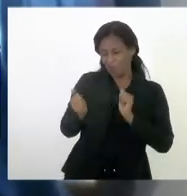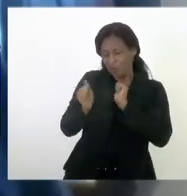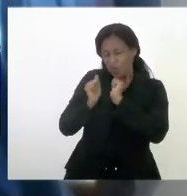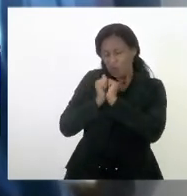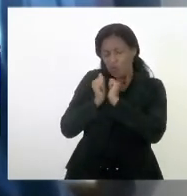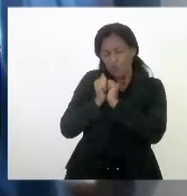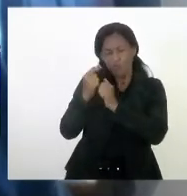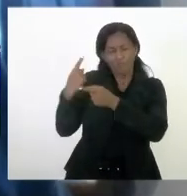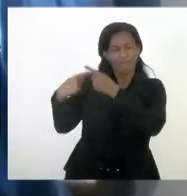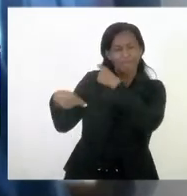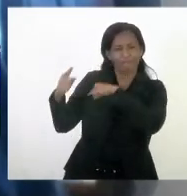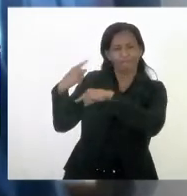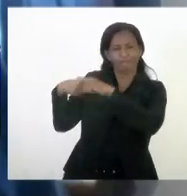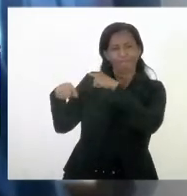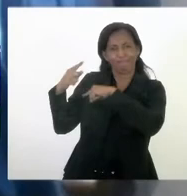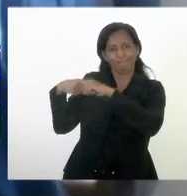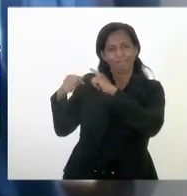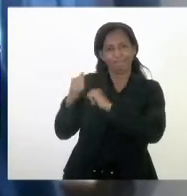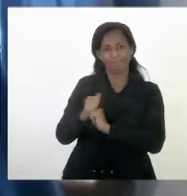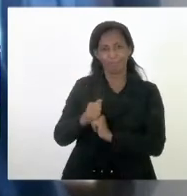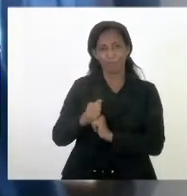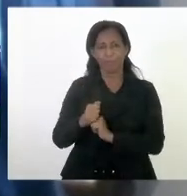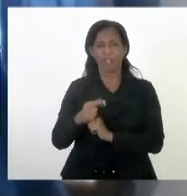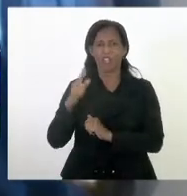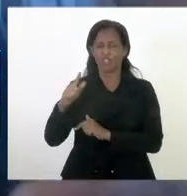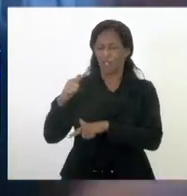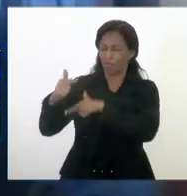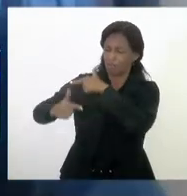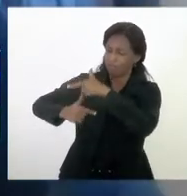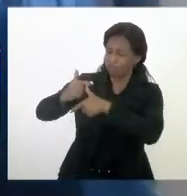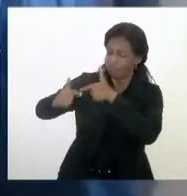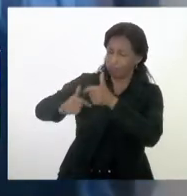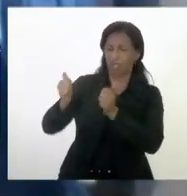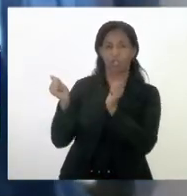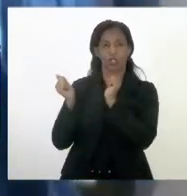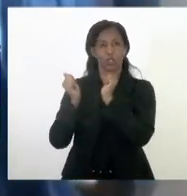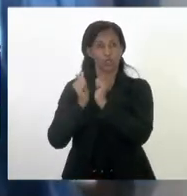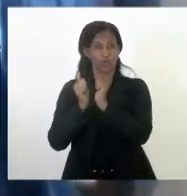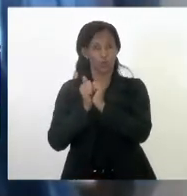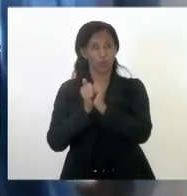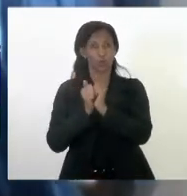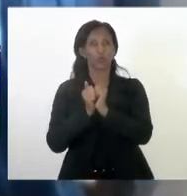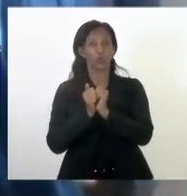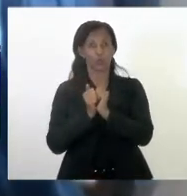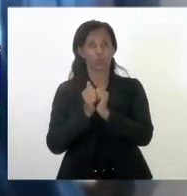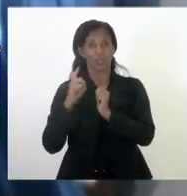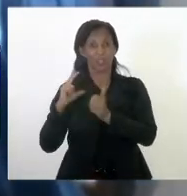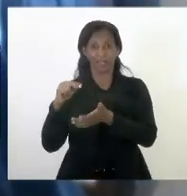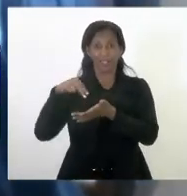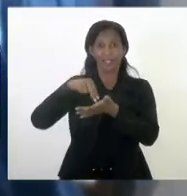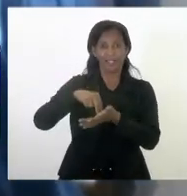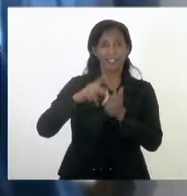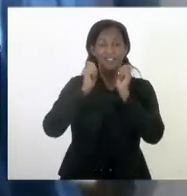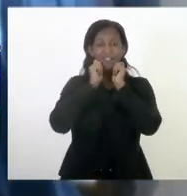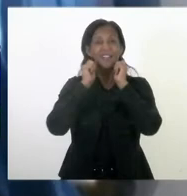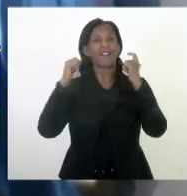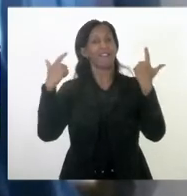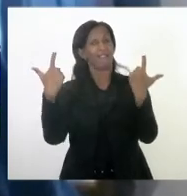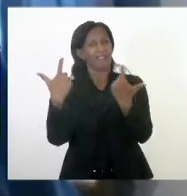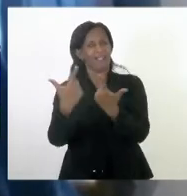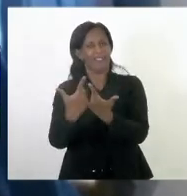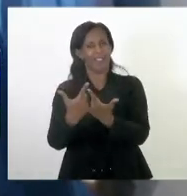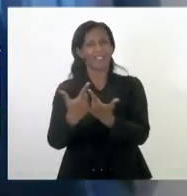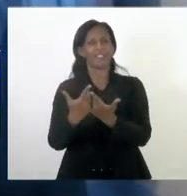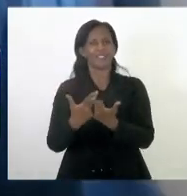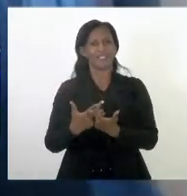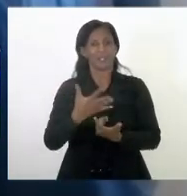exílio, participei com ele da campanha da reforma agrária, homenageei ele na Assembleia, ele teve na nossa Assembleia, recebendo a